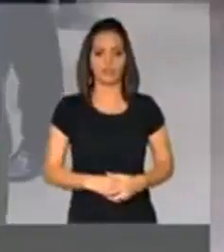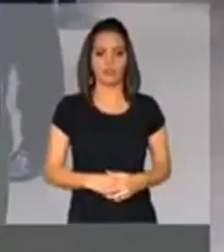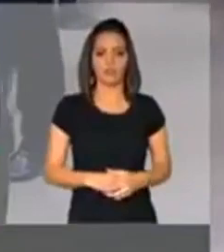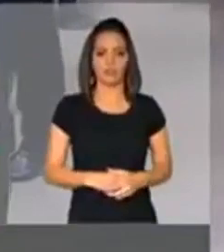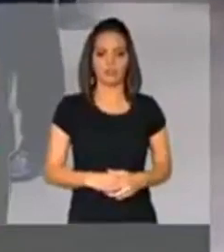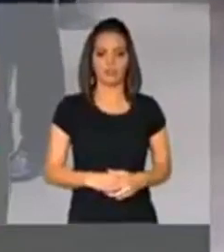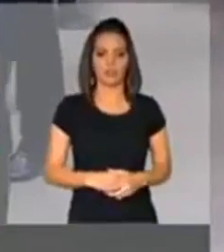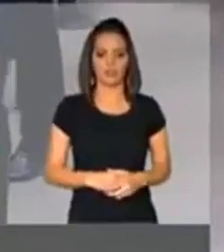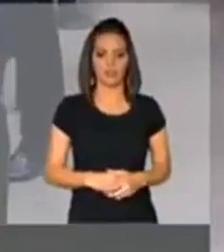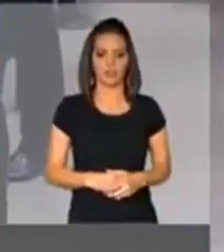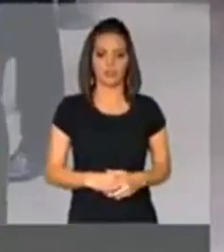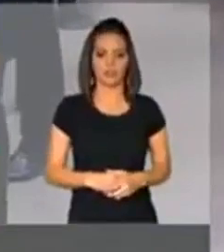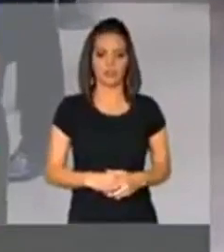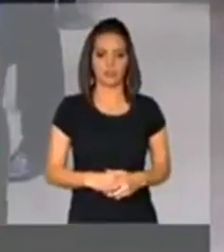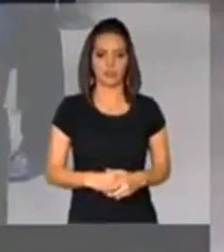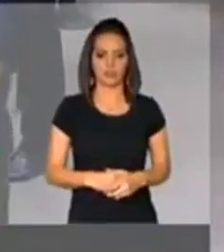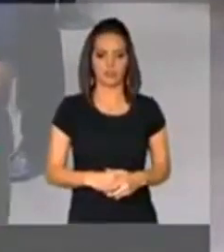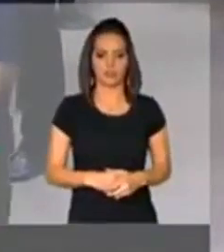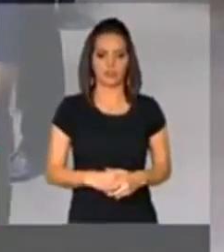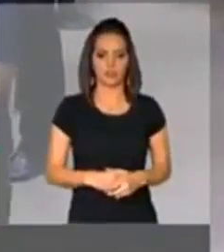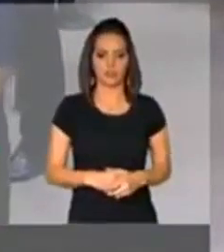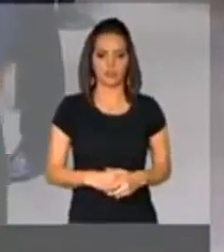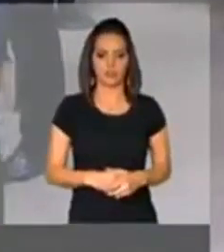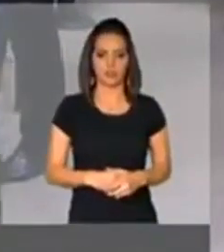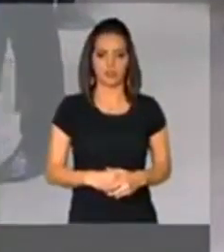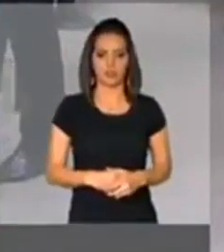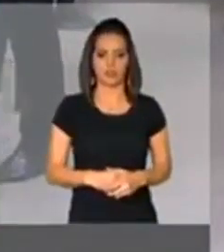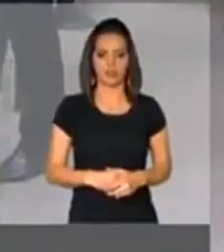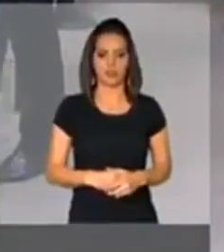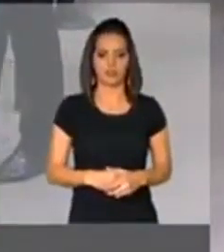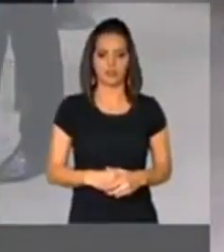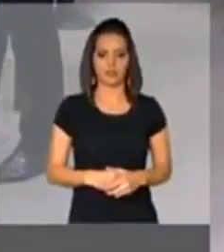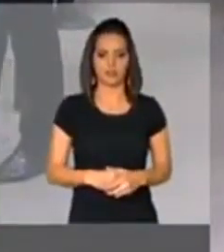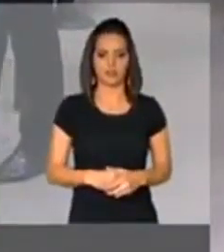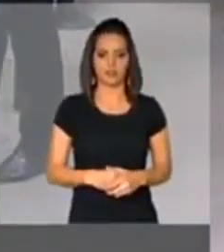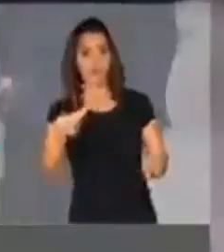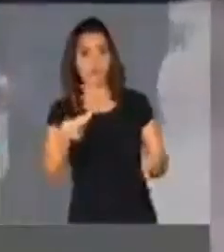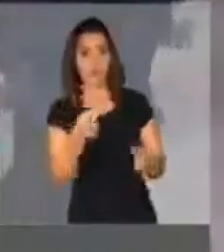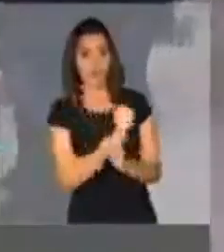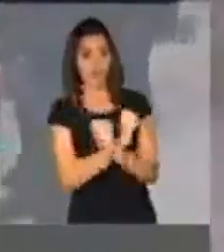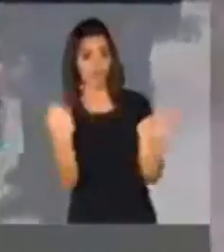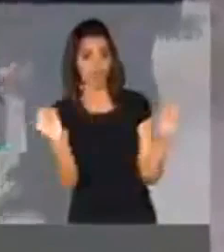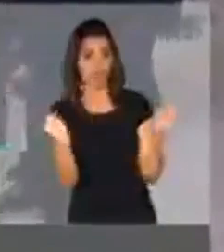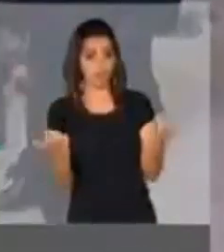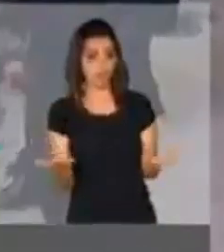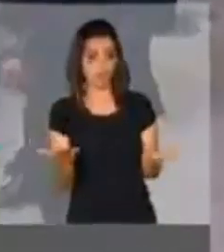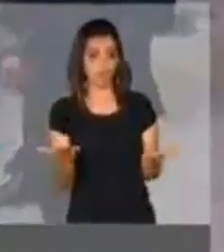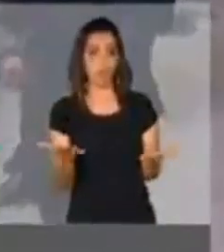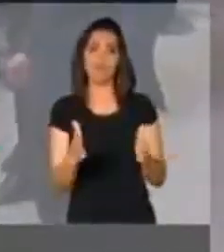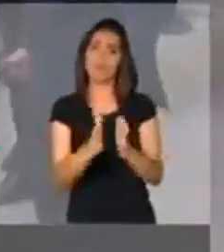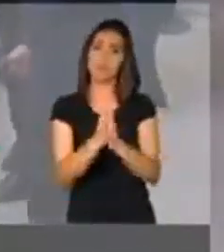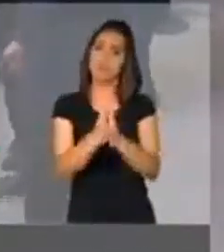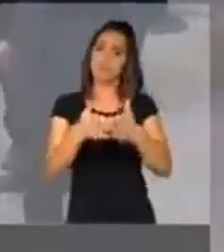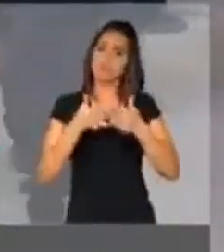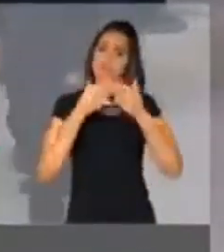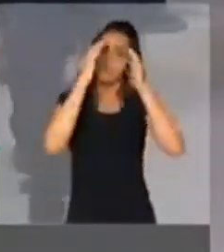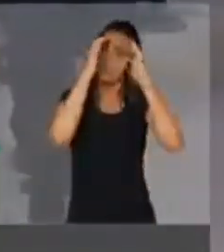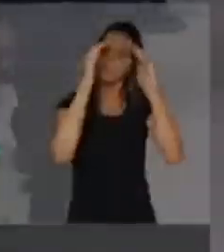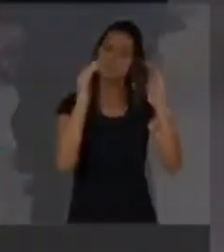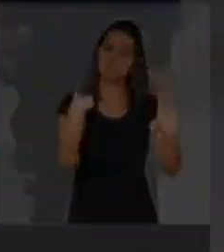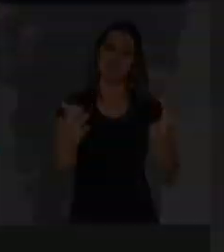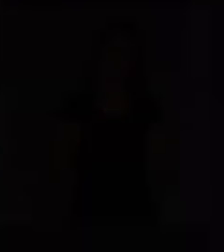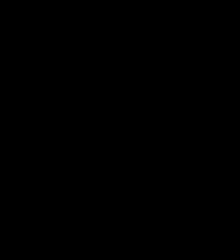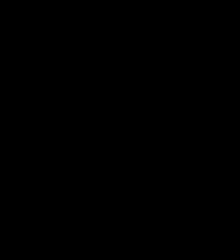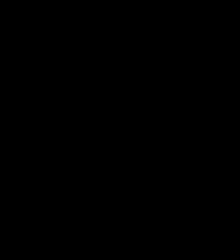Aberta, eu chamo em segurança, por favor, vira ao plenário. Deputado Boca Aberta, gostaria de pedir mais respeito, gente.